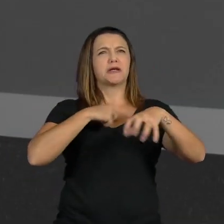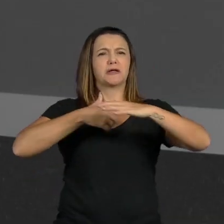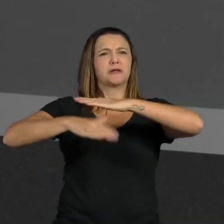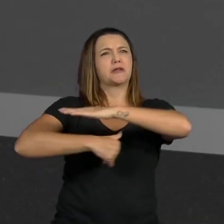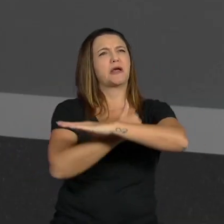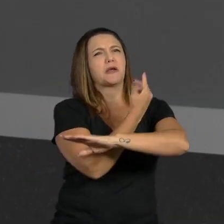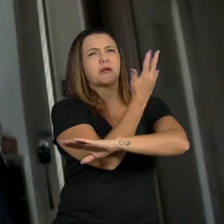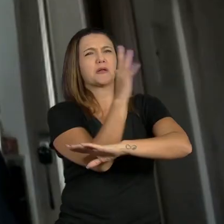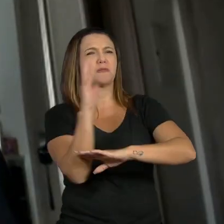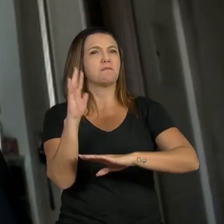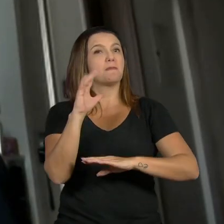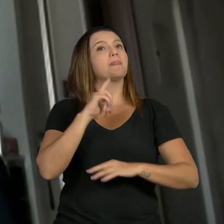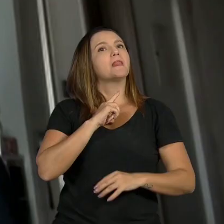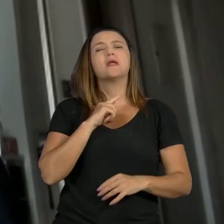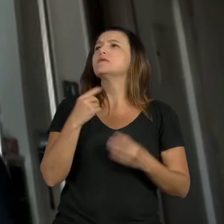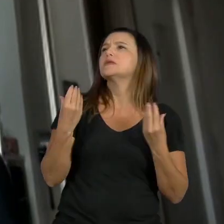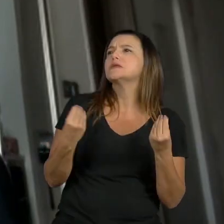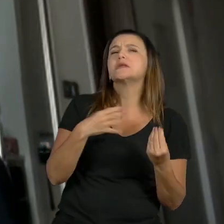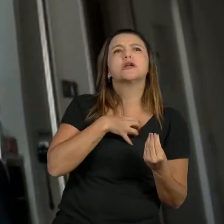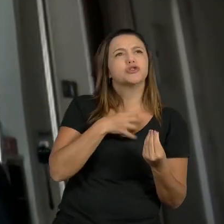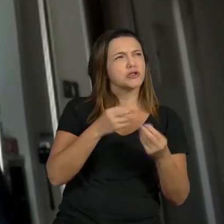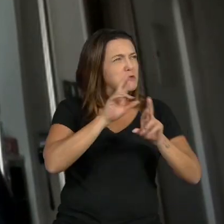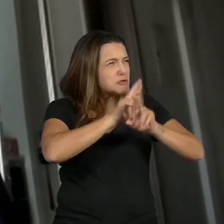às mudanças climáticas? Eu tenho